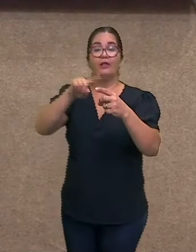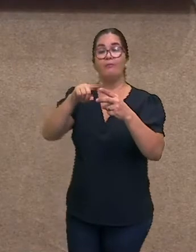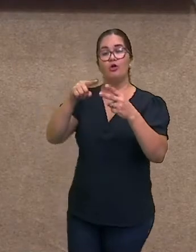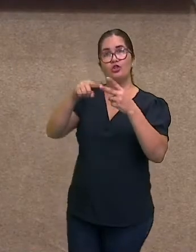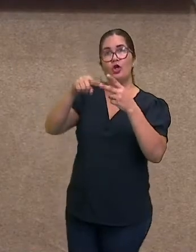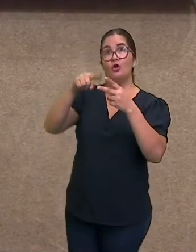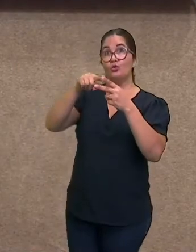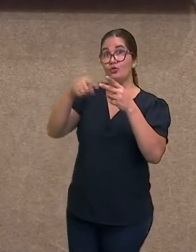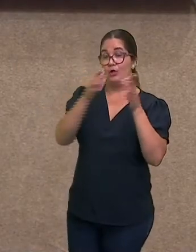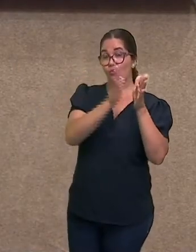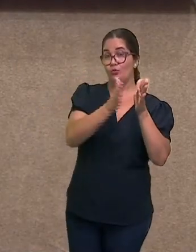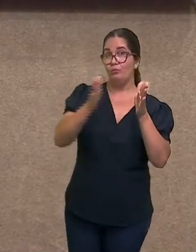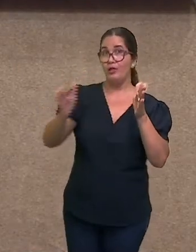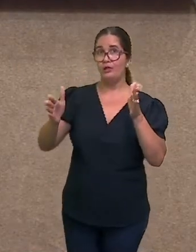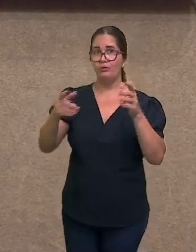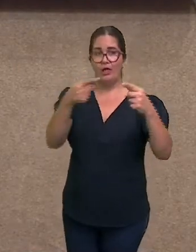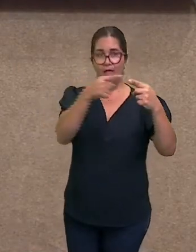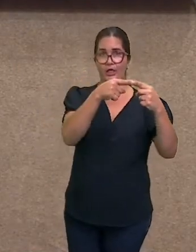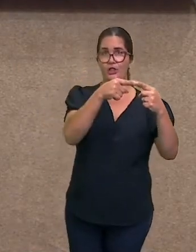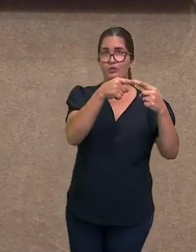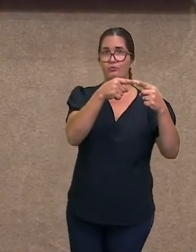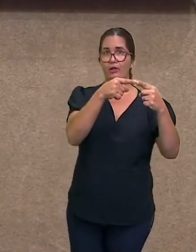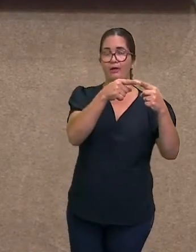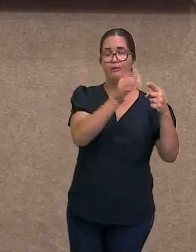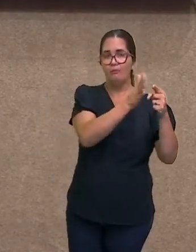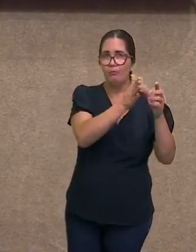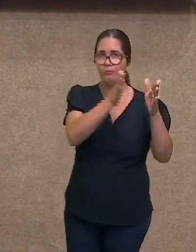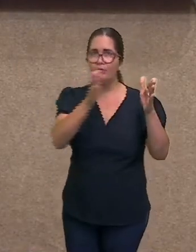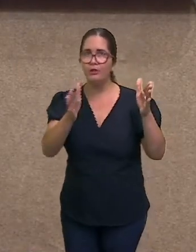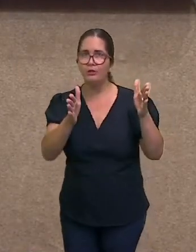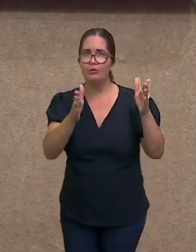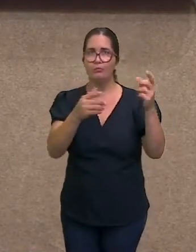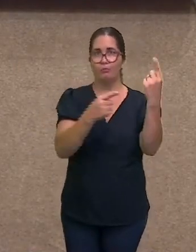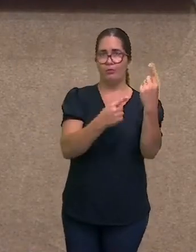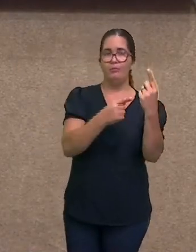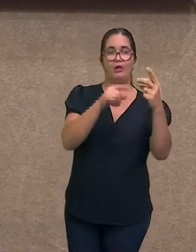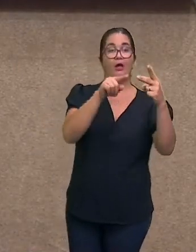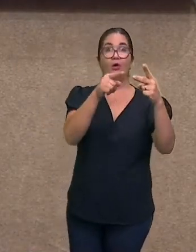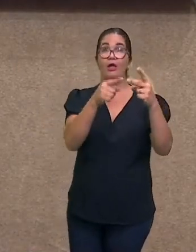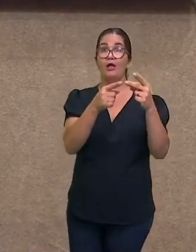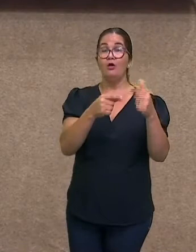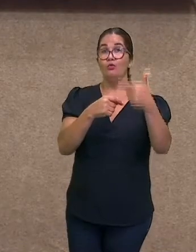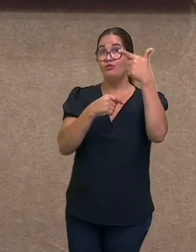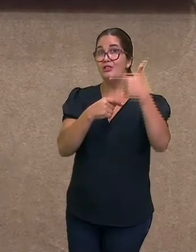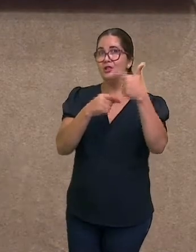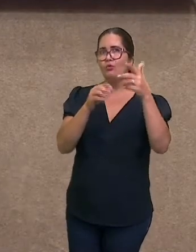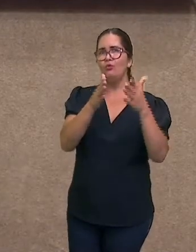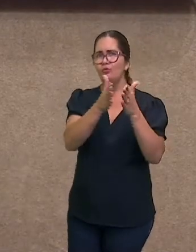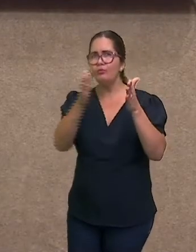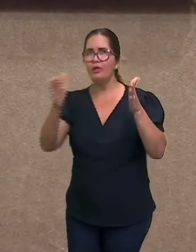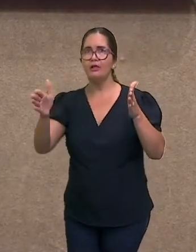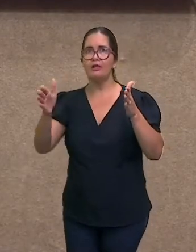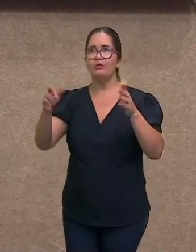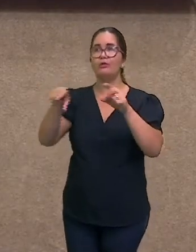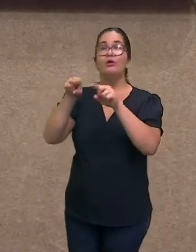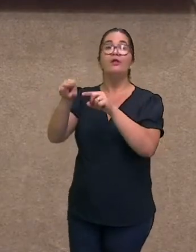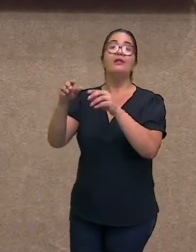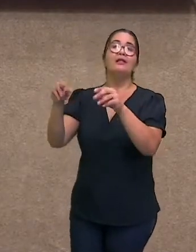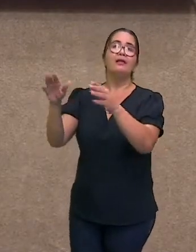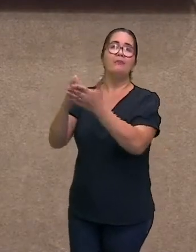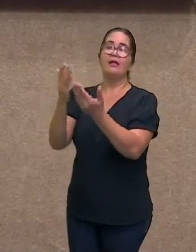é o segundo período, foi reinado por Fernando VII, que aboliu a Constituição